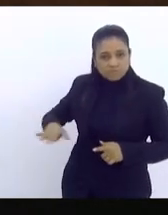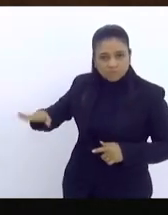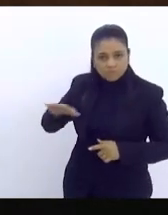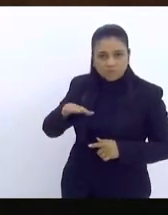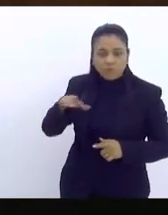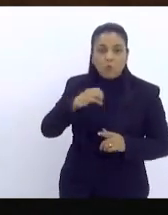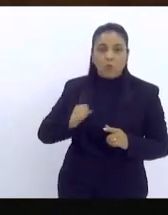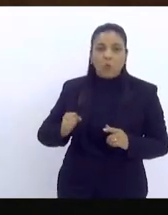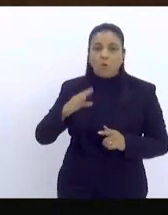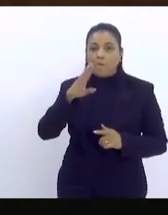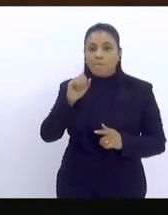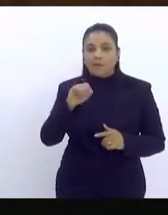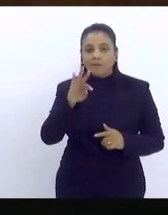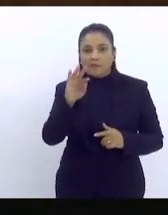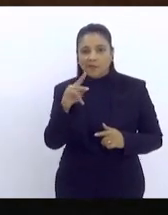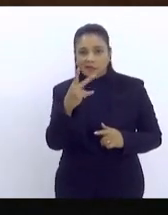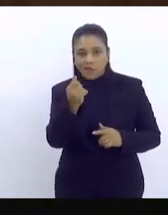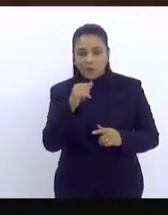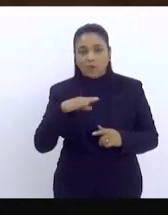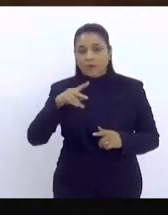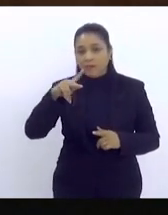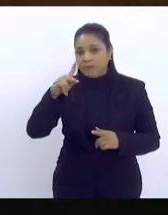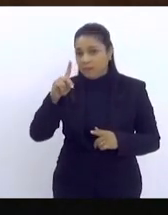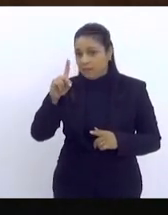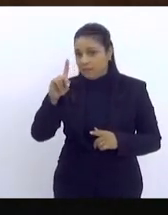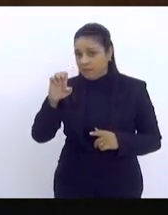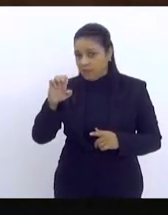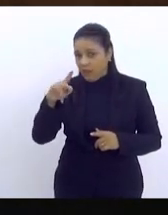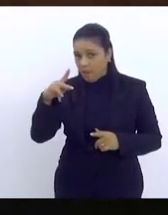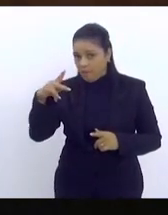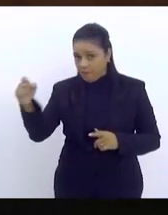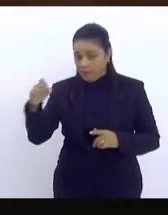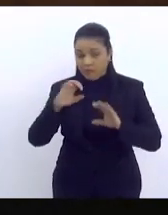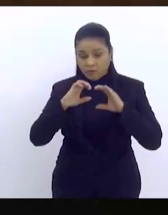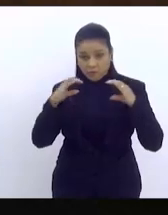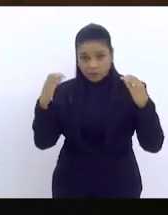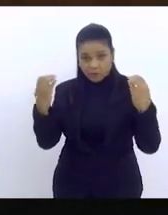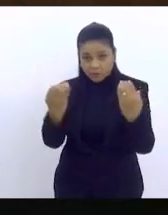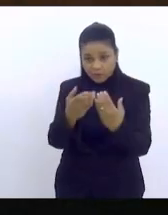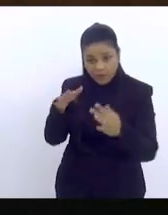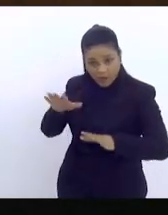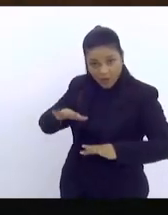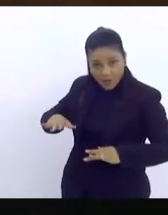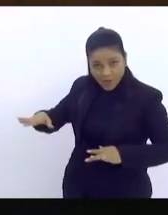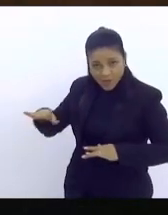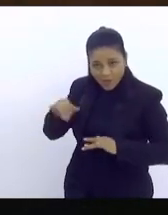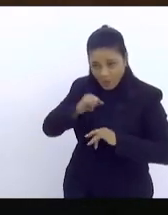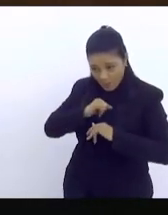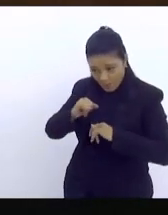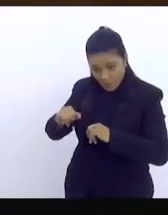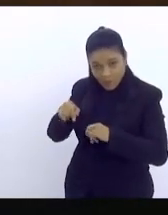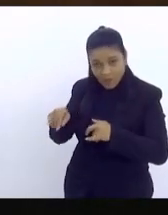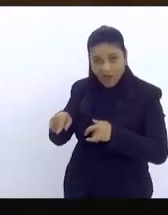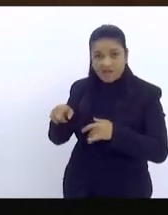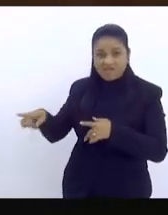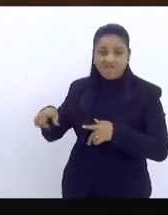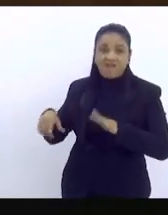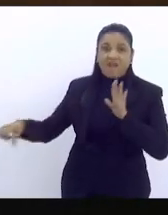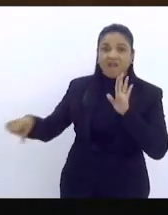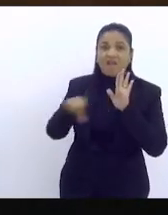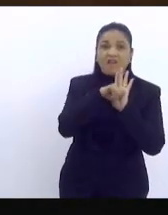o Batalhão dos Estados policiamento em estádios dizendo que aquela localidade é um Entreposto de crime